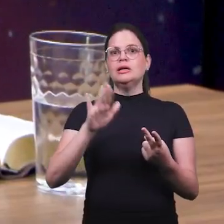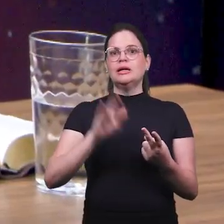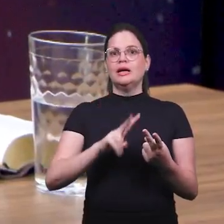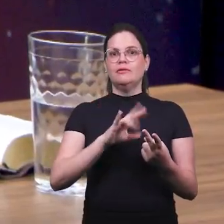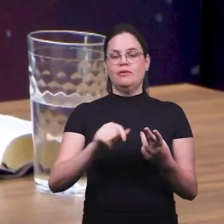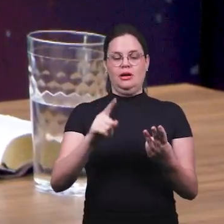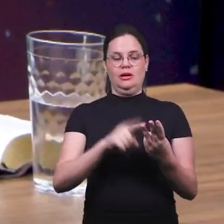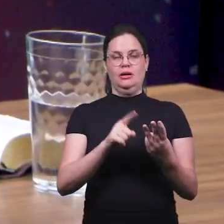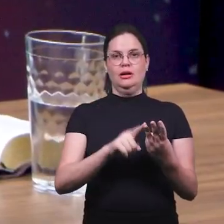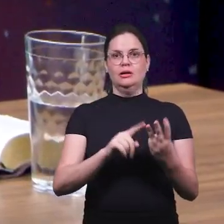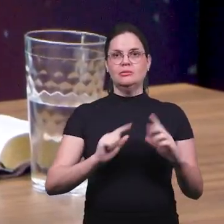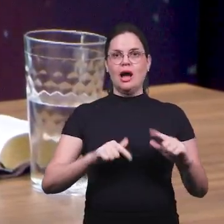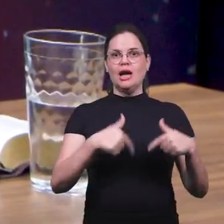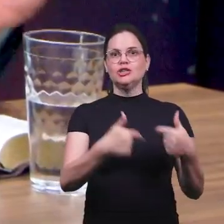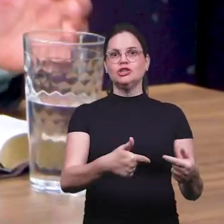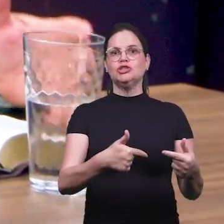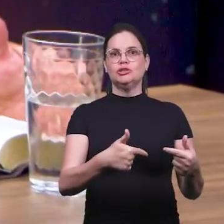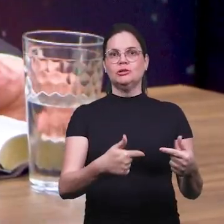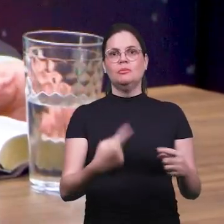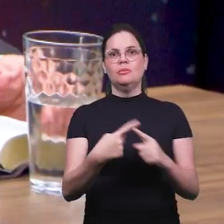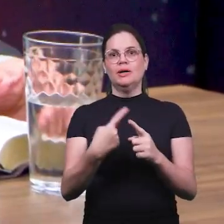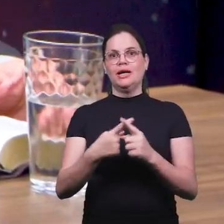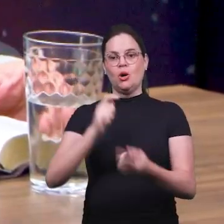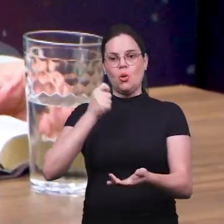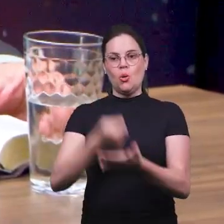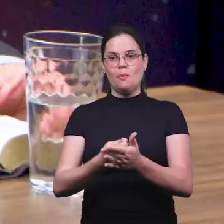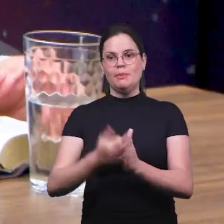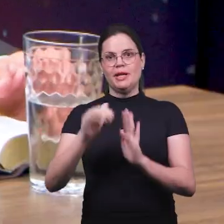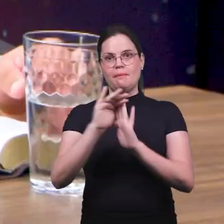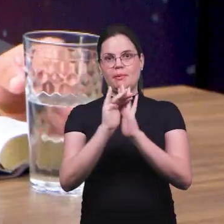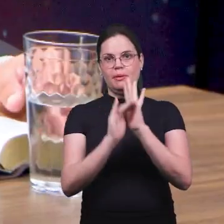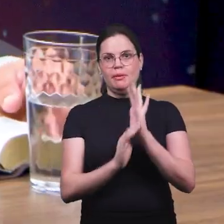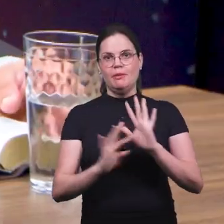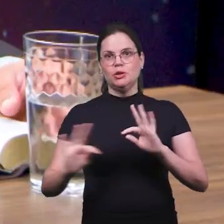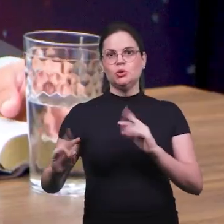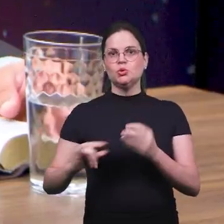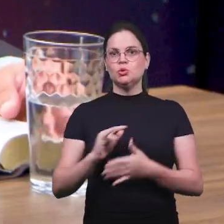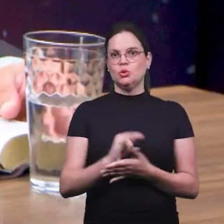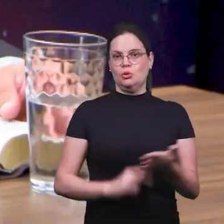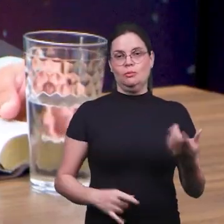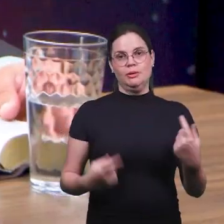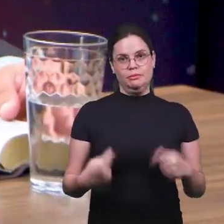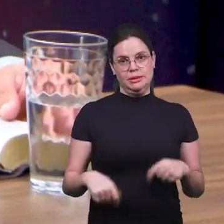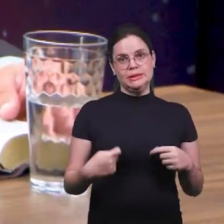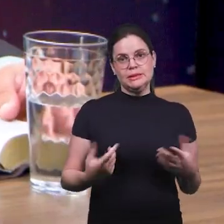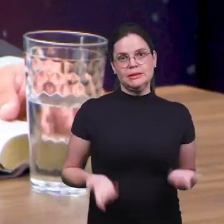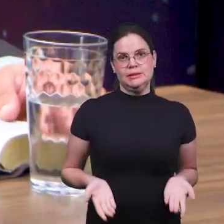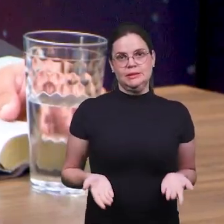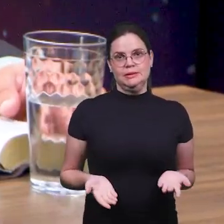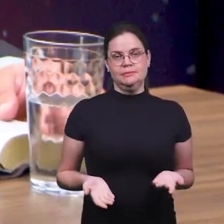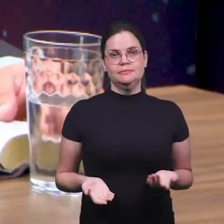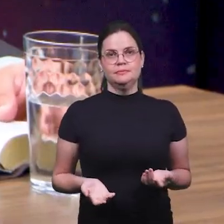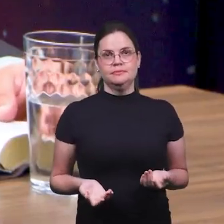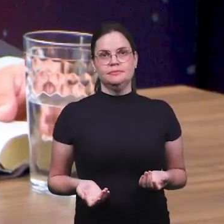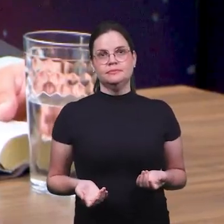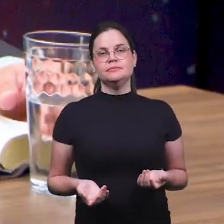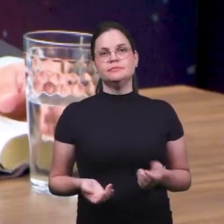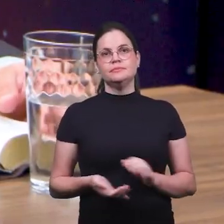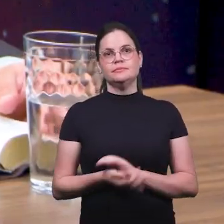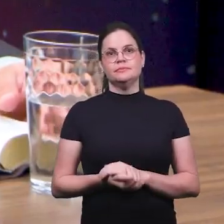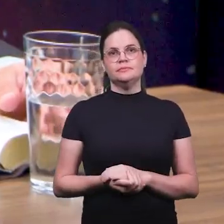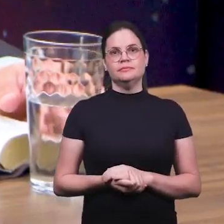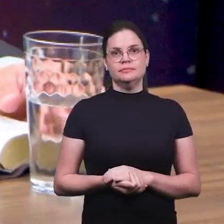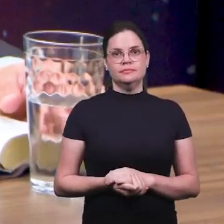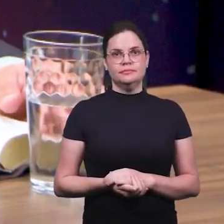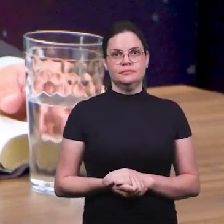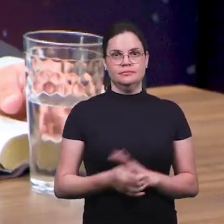que é quem vai fazer com que a vontade do testador seja cumprida, né? E nós temos lá em cima, nós falamos que os herdeiros